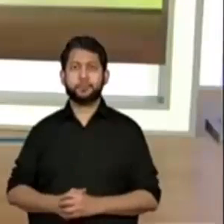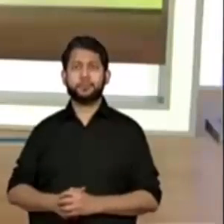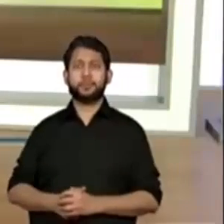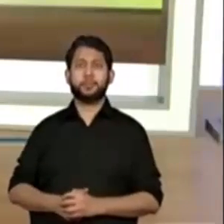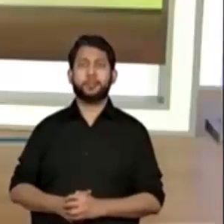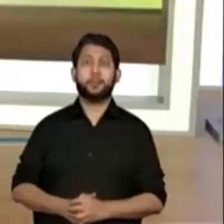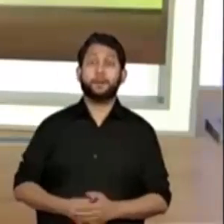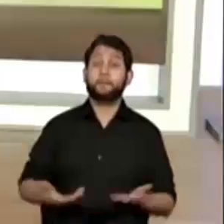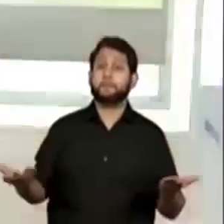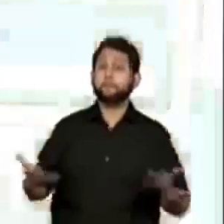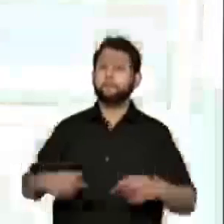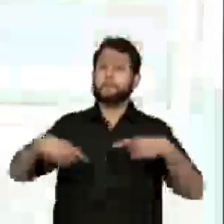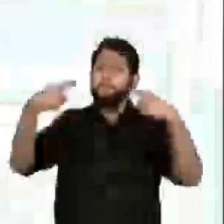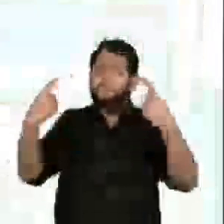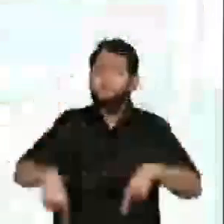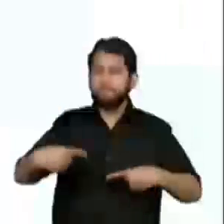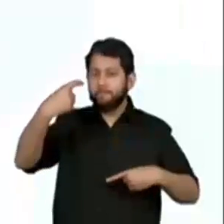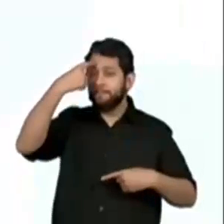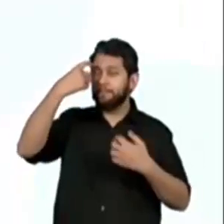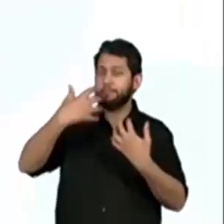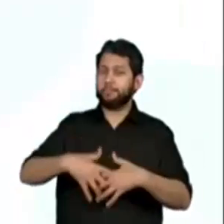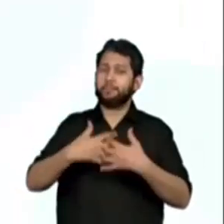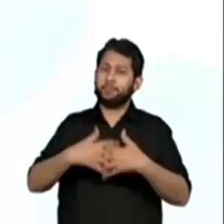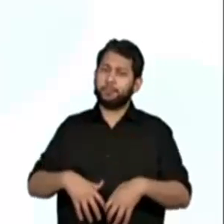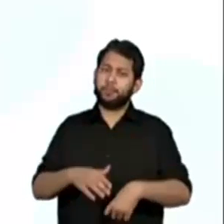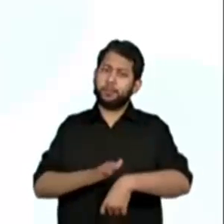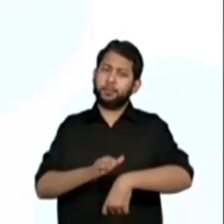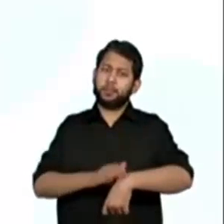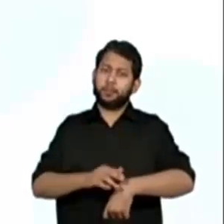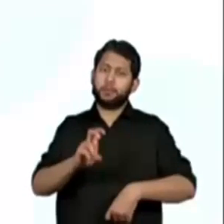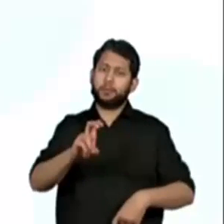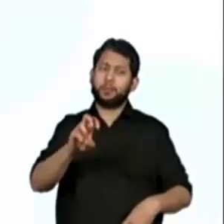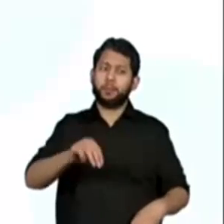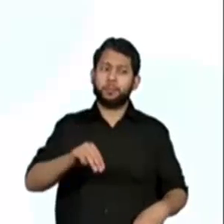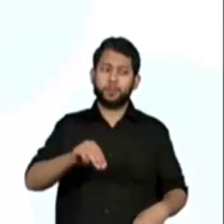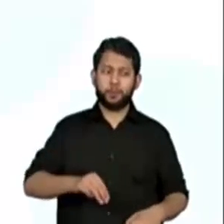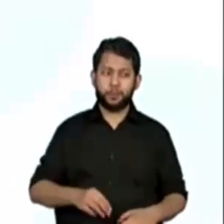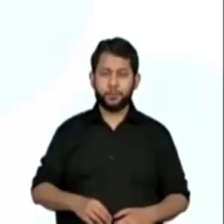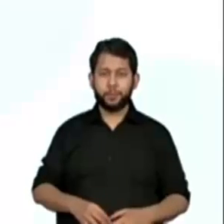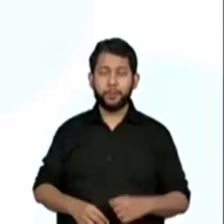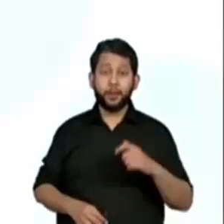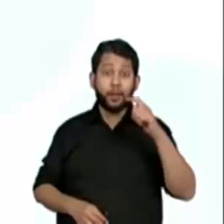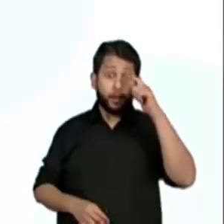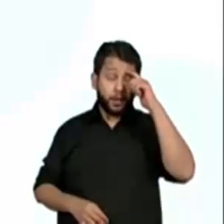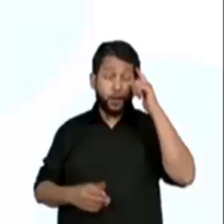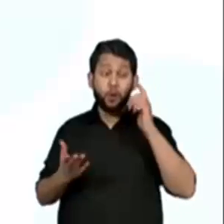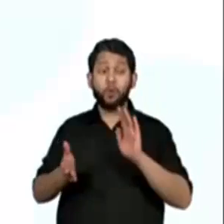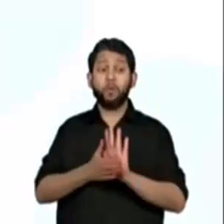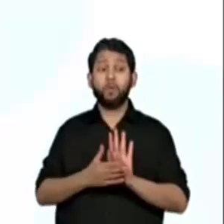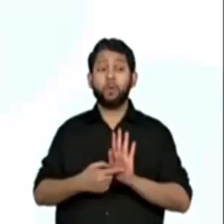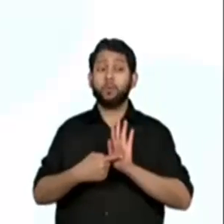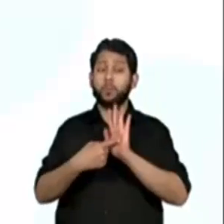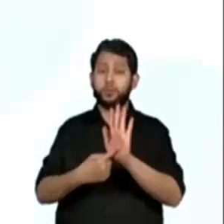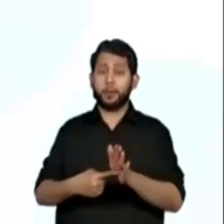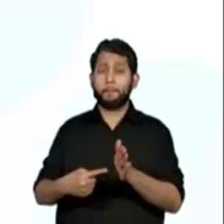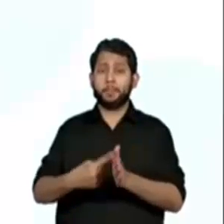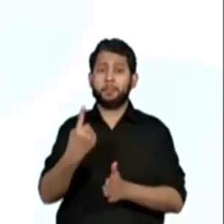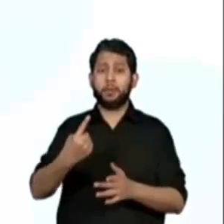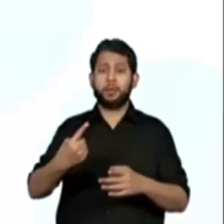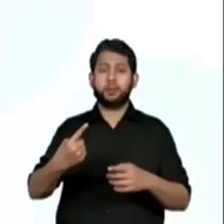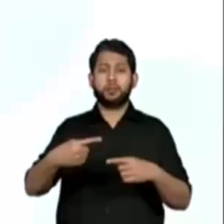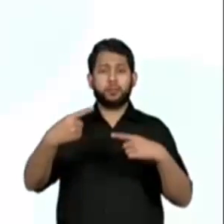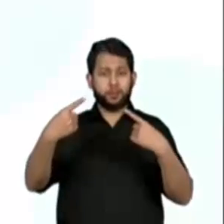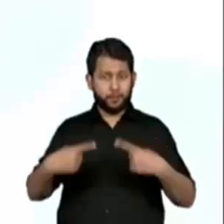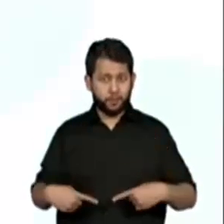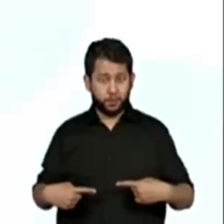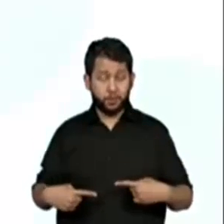E aí a gente tem desafio. Só que a gente só tem 5 minutos. Então a professora Aline vai fazer o primeiro desafio aqui com vocês